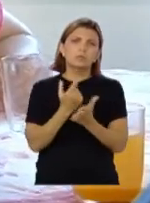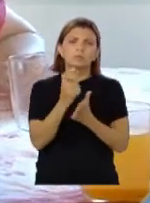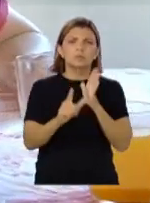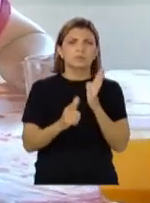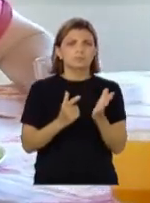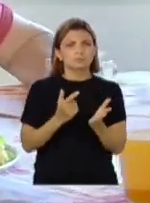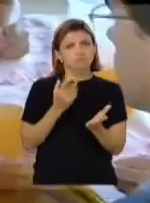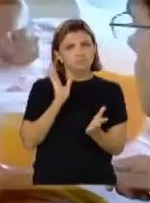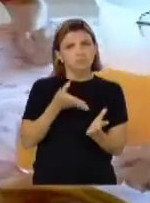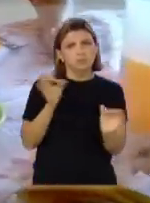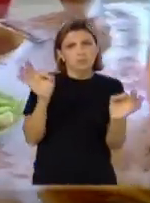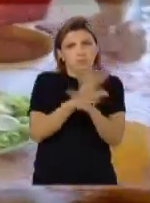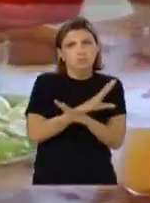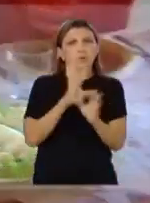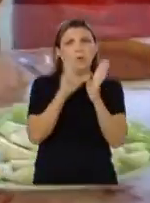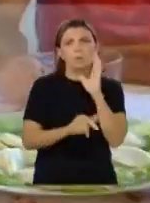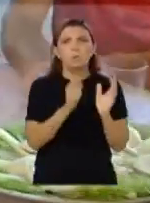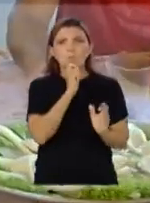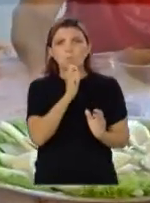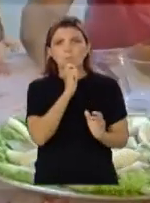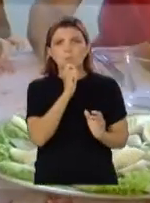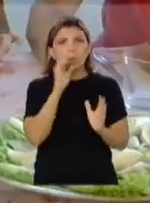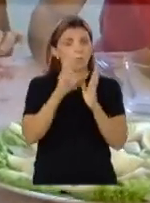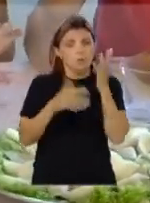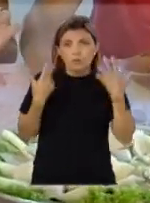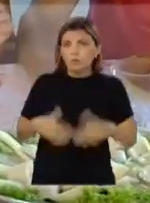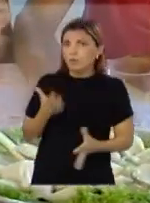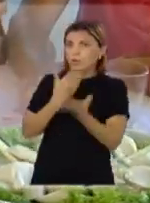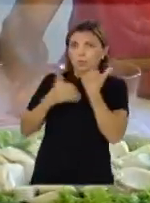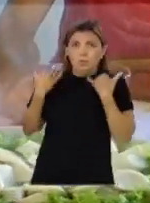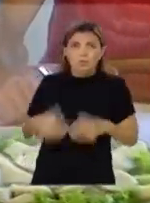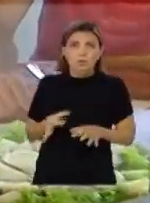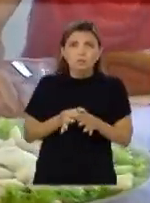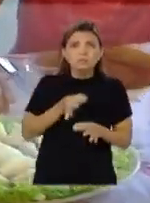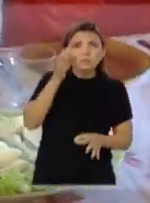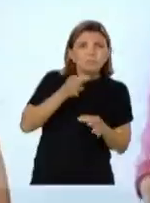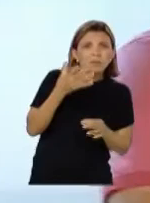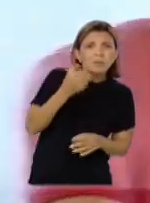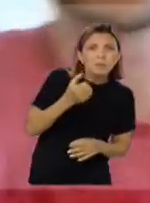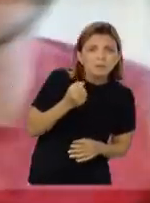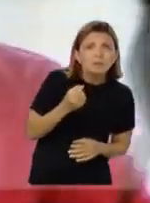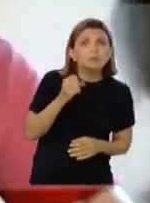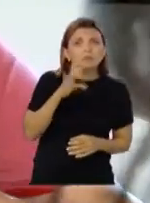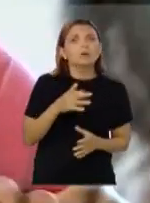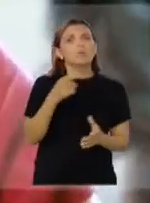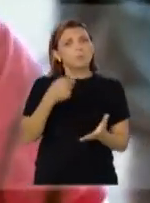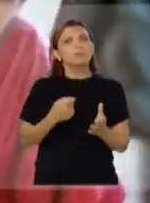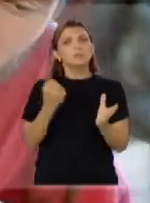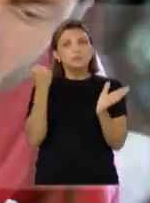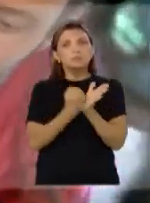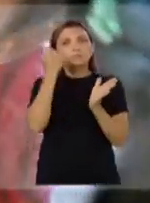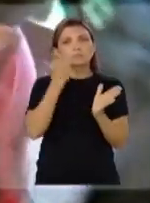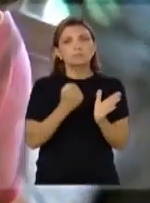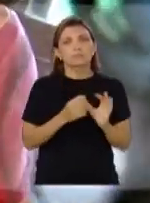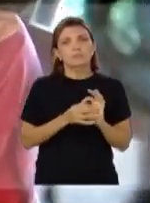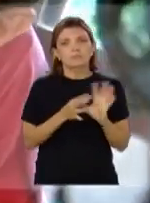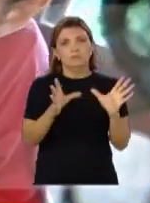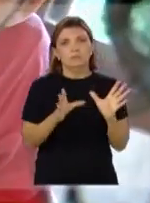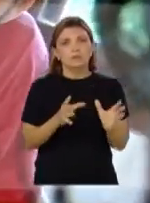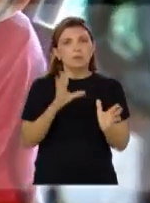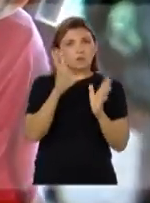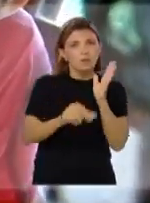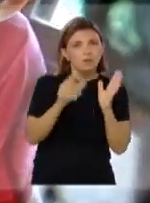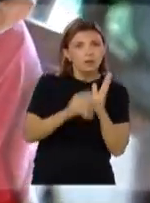extraído dentro das normas Ai que bom porque palmito roubado nem deve ser muito bem lavado n certeza a condição de higiene do